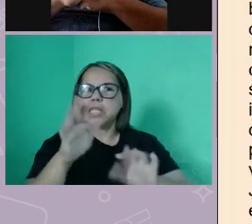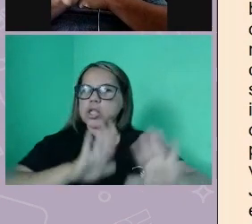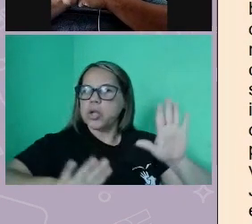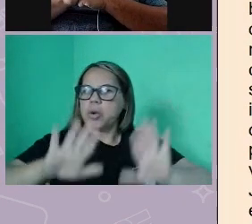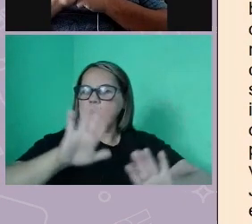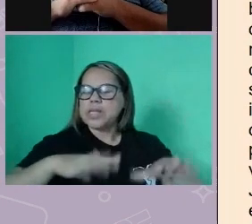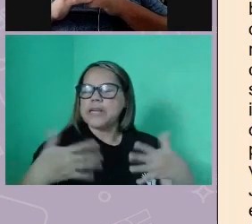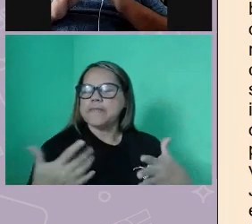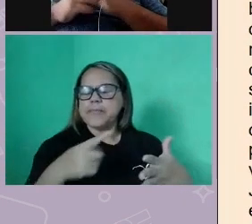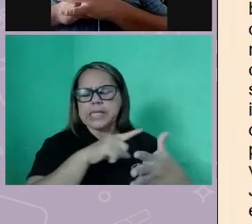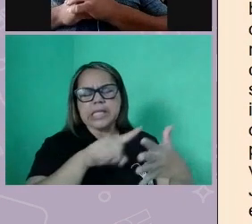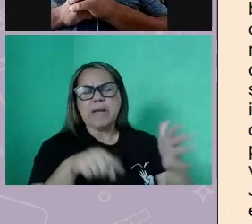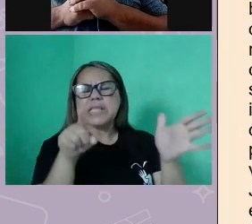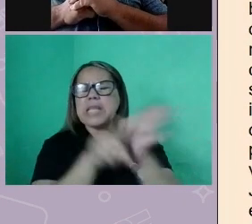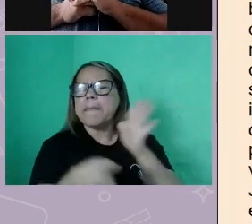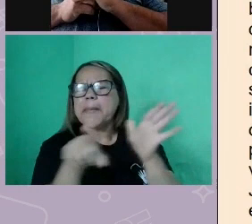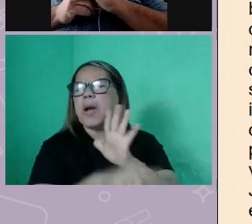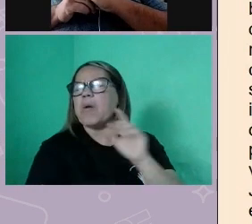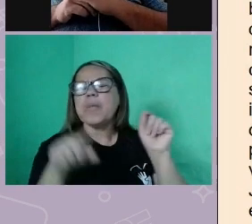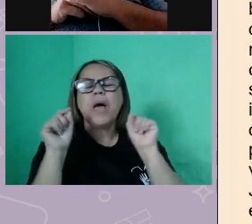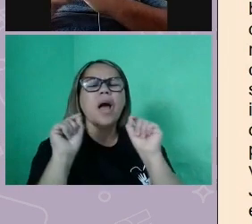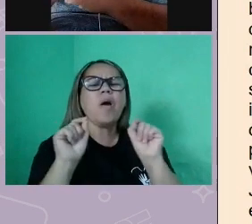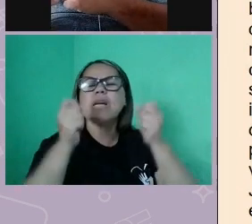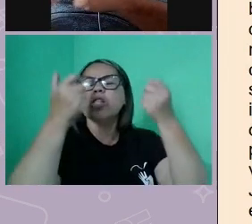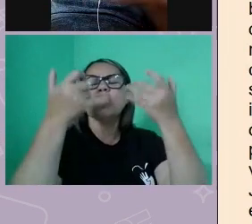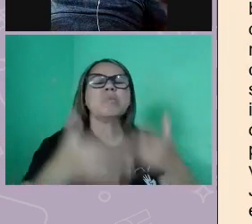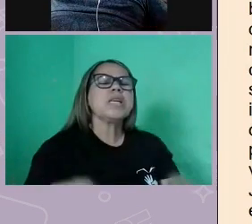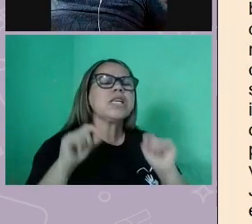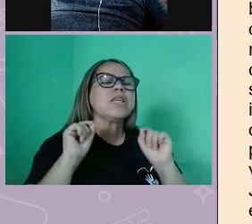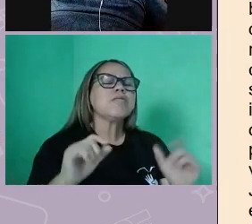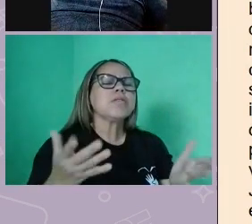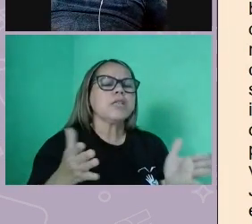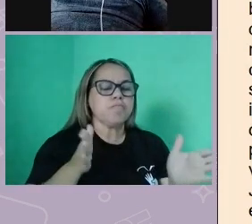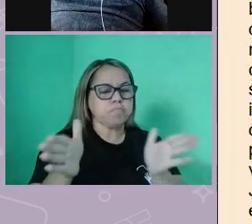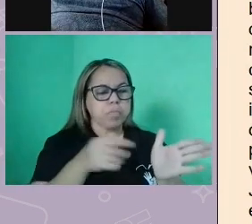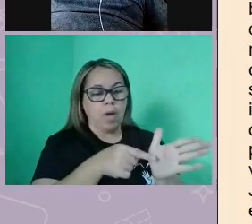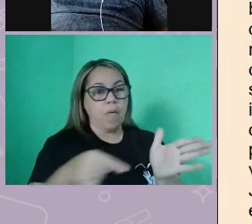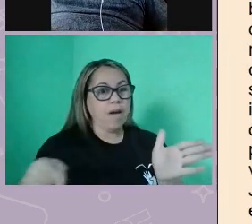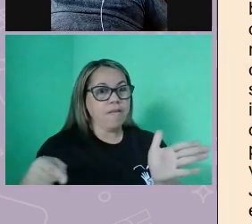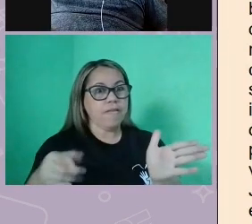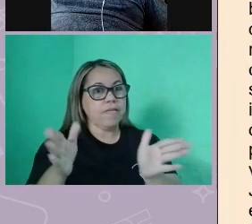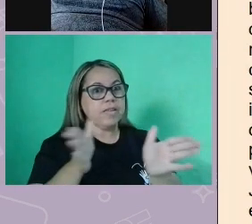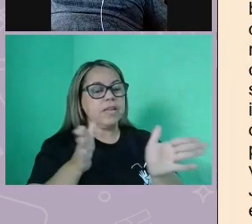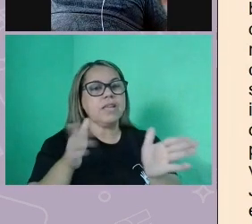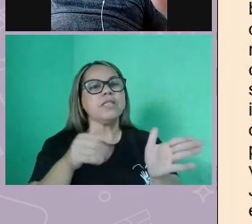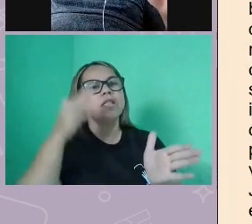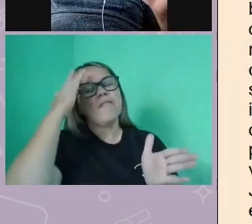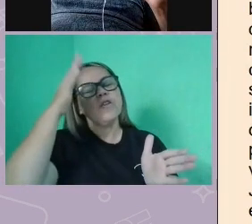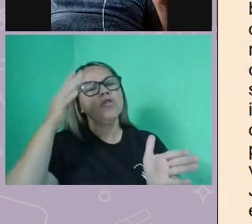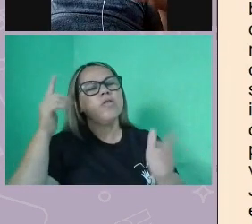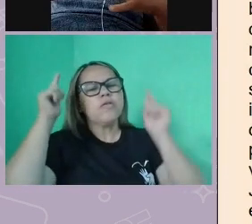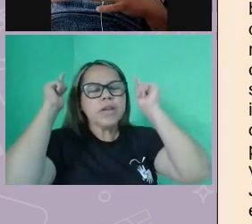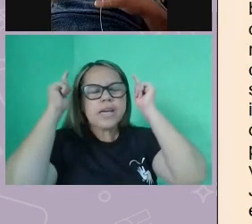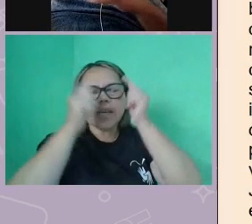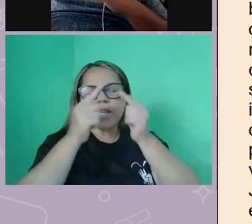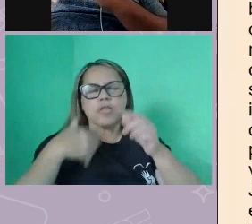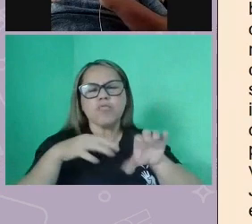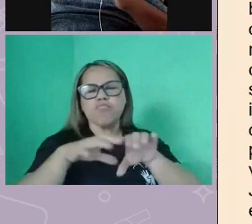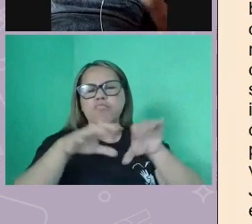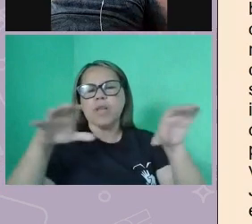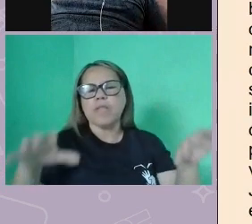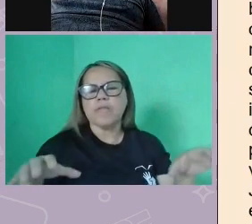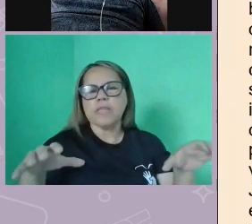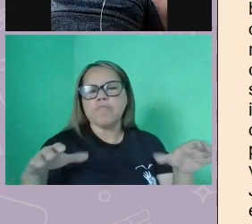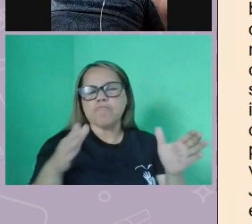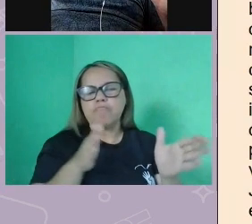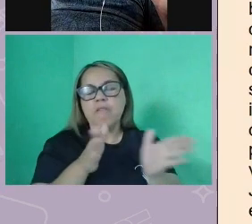é sobre o que trata de que trata de uma fase da filosofia grega a gente divide a filosofia grega em